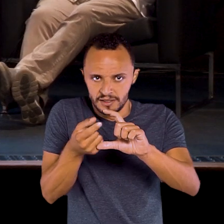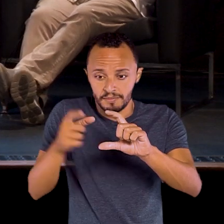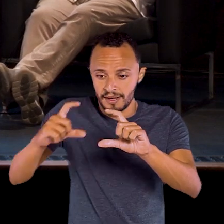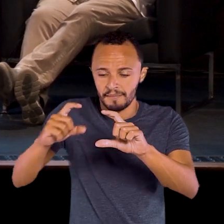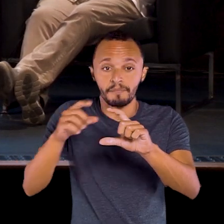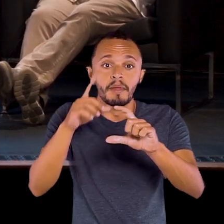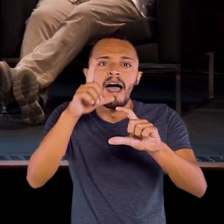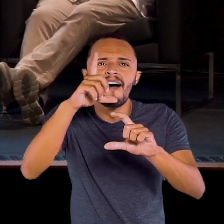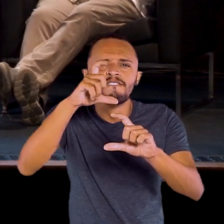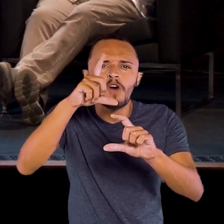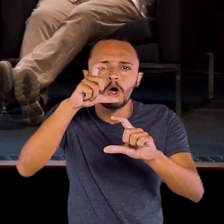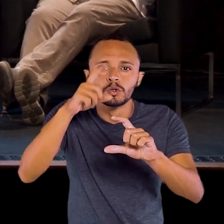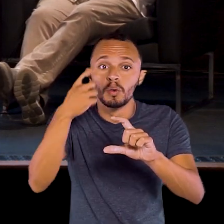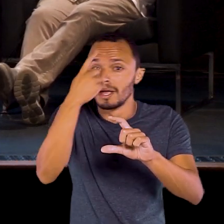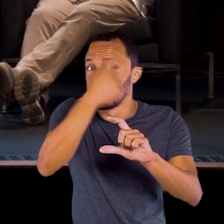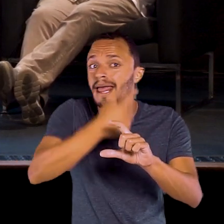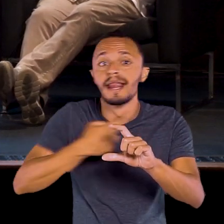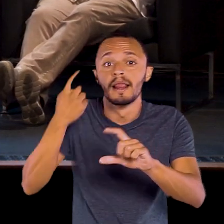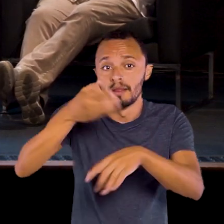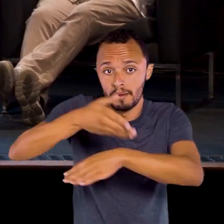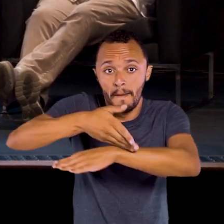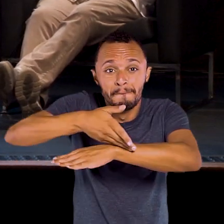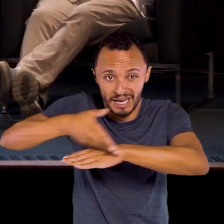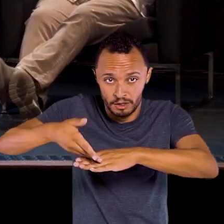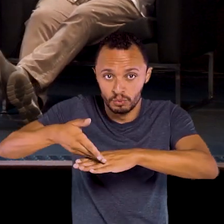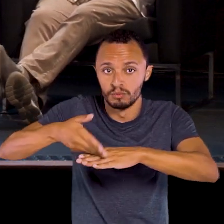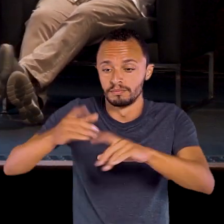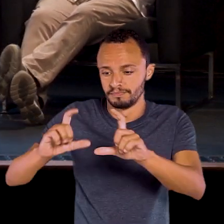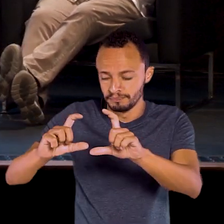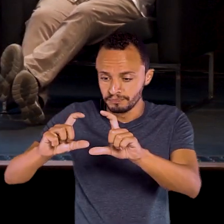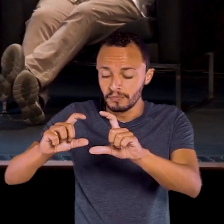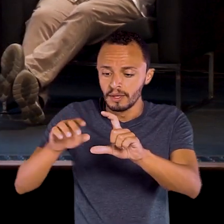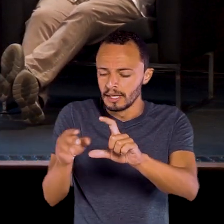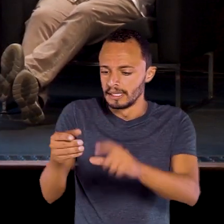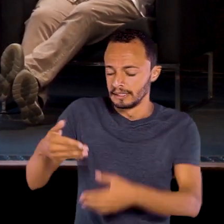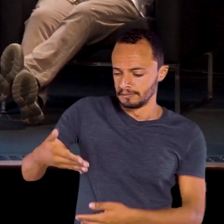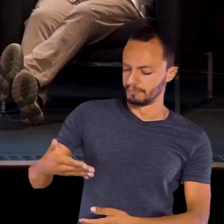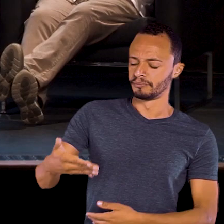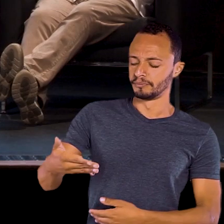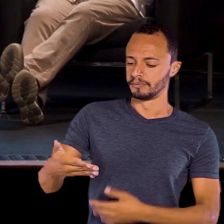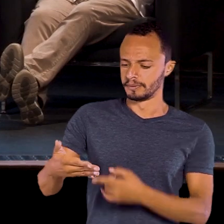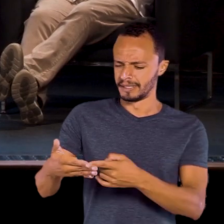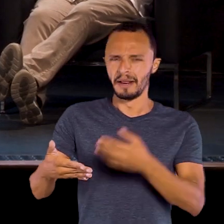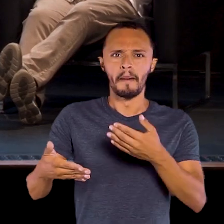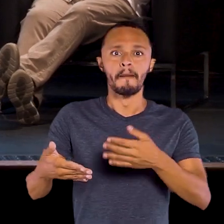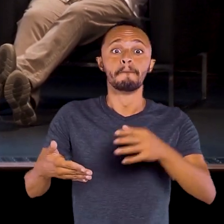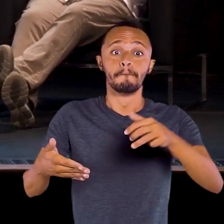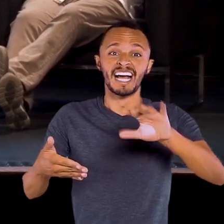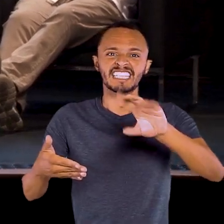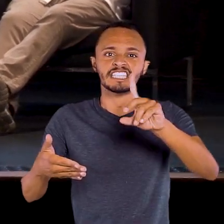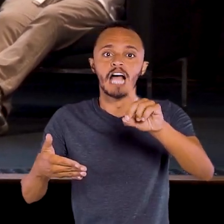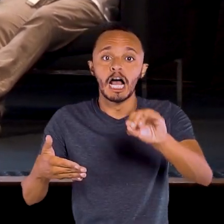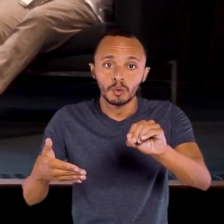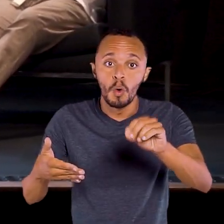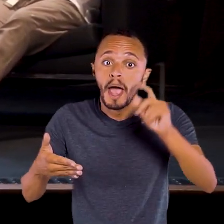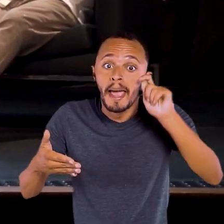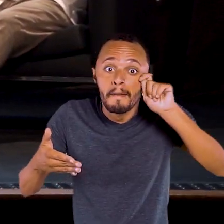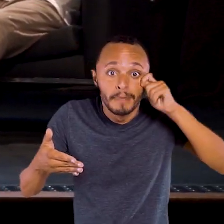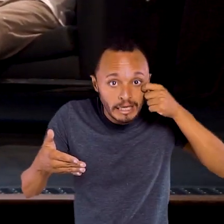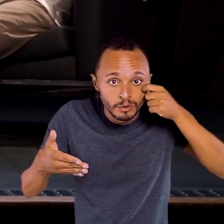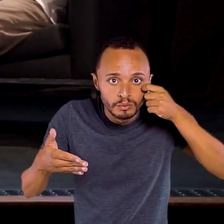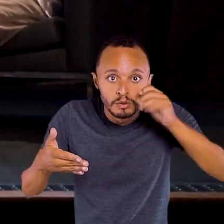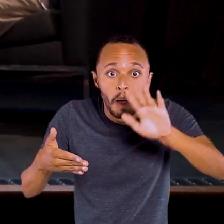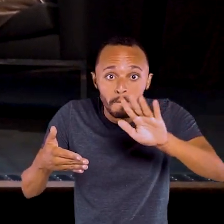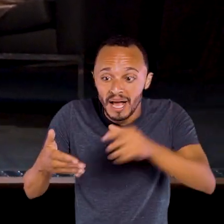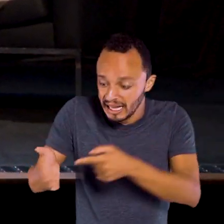nossa infância, a nossa educação embranquecida sempre colocou desta forma. E há alguns anos isso